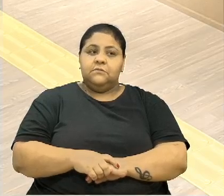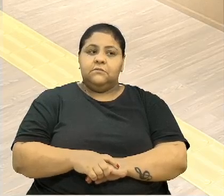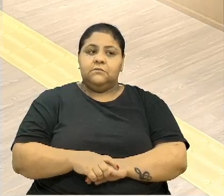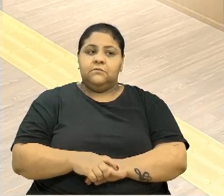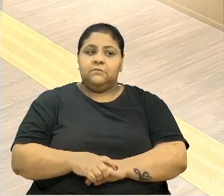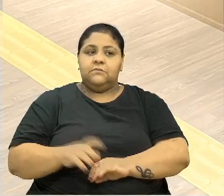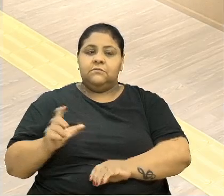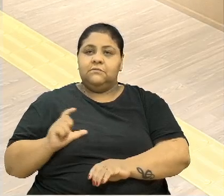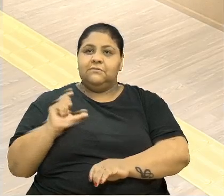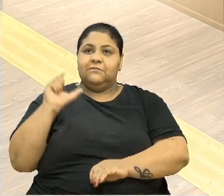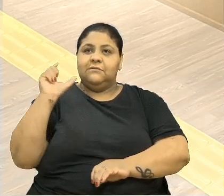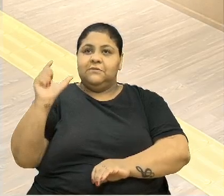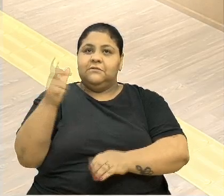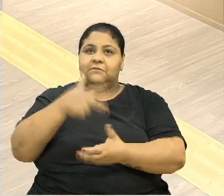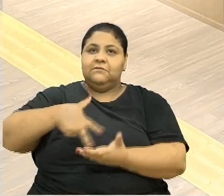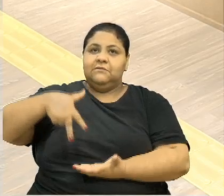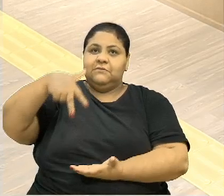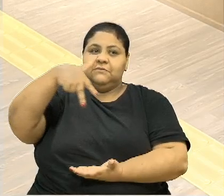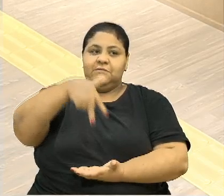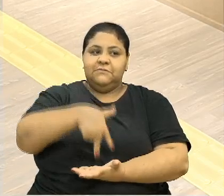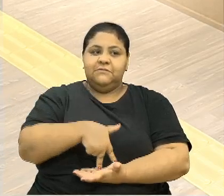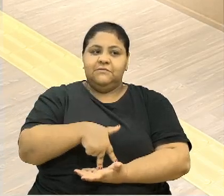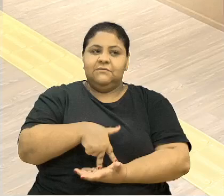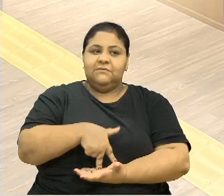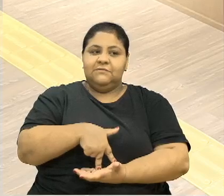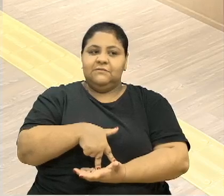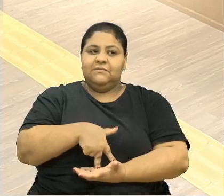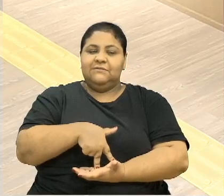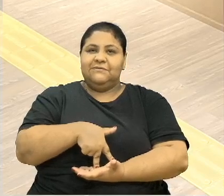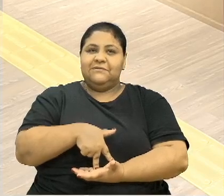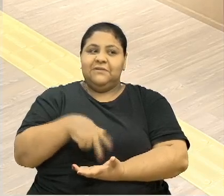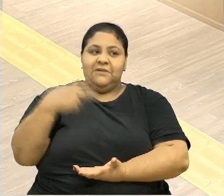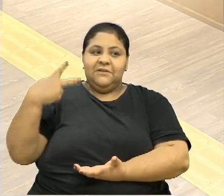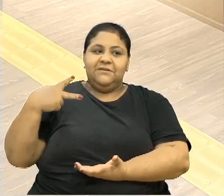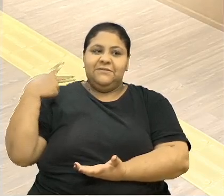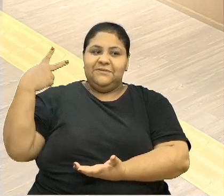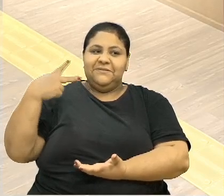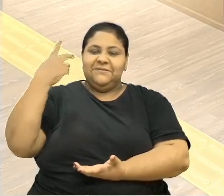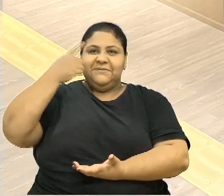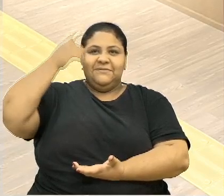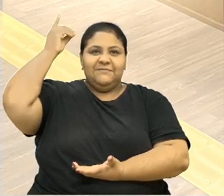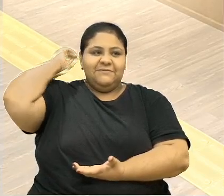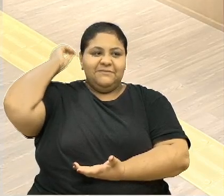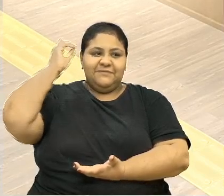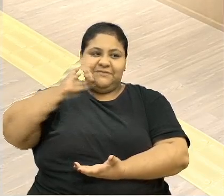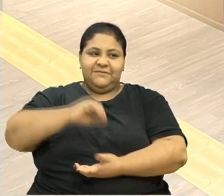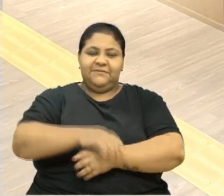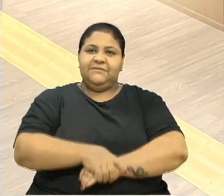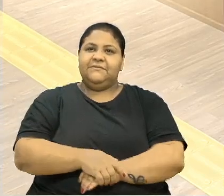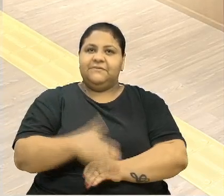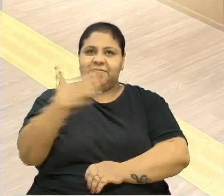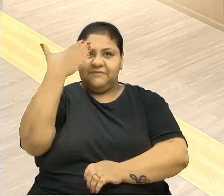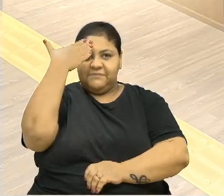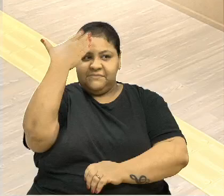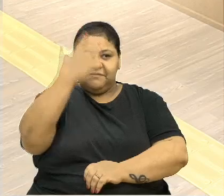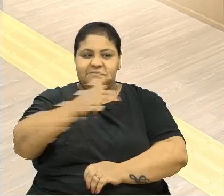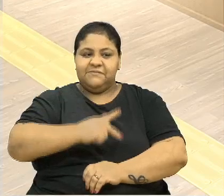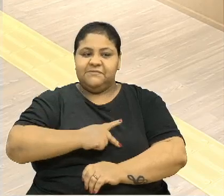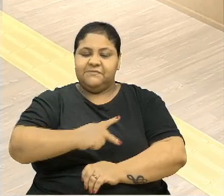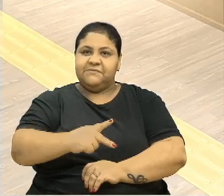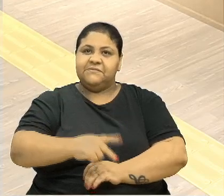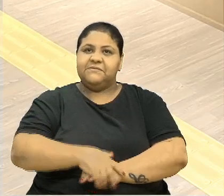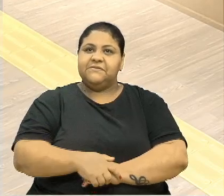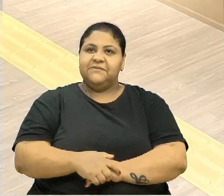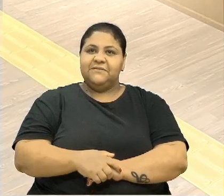Com a palavra, na tribuna, vereador Lucas Dil. Obrigado, presidente. Obrigado, nobres